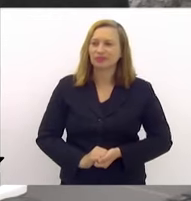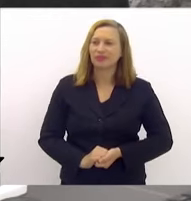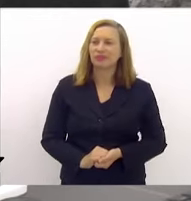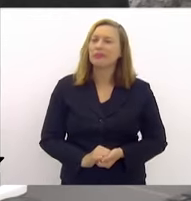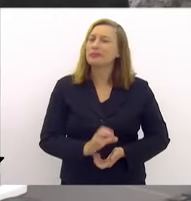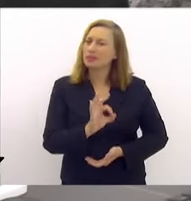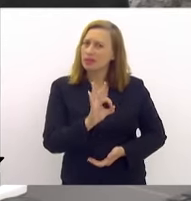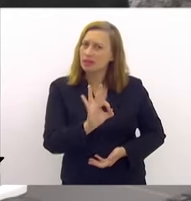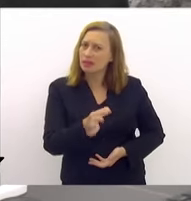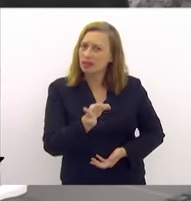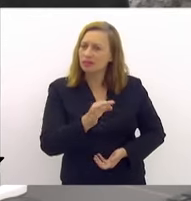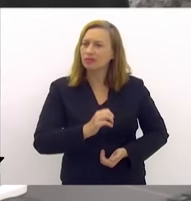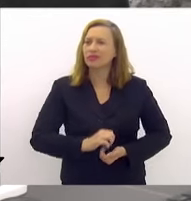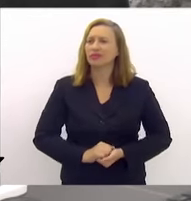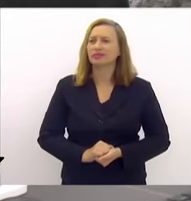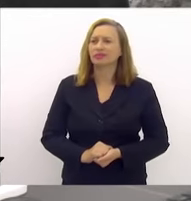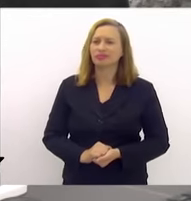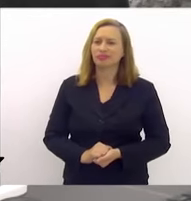efetivamente